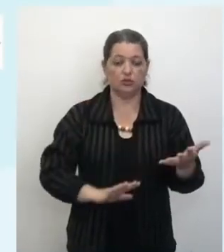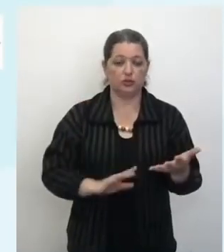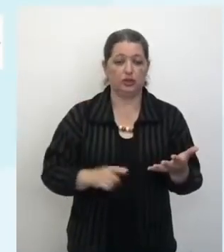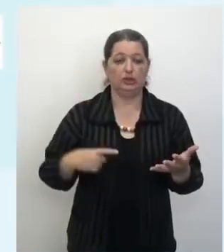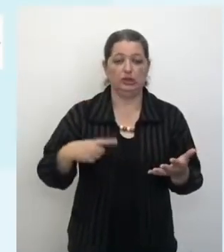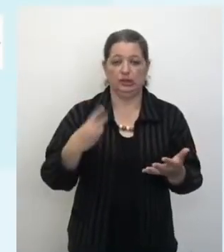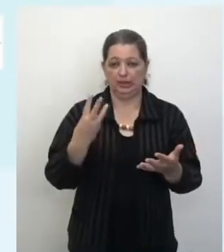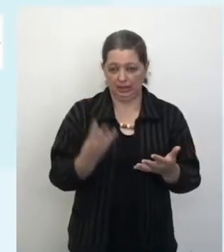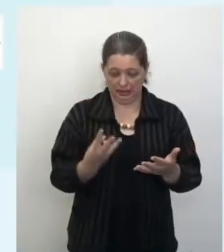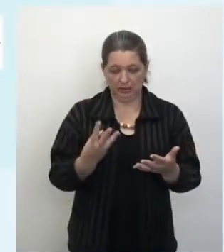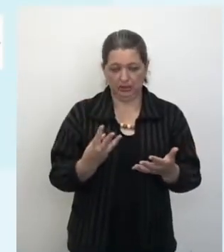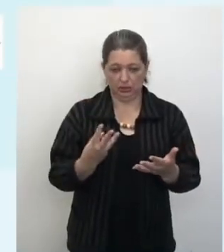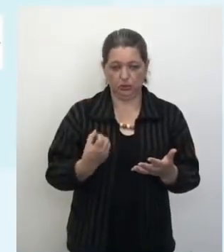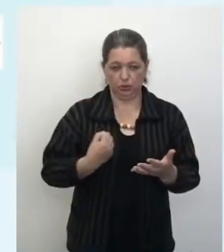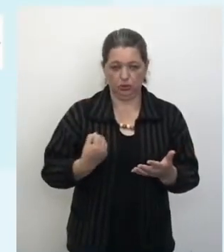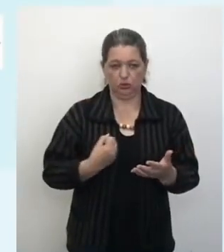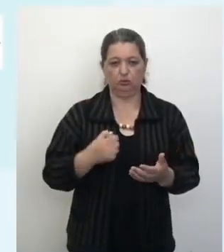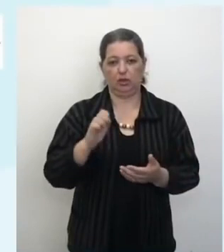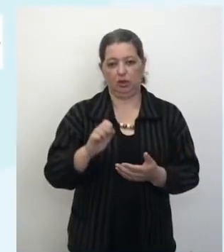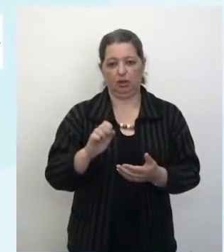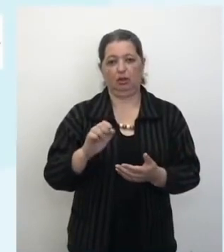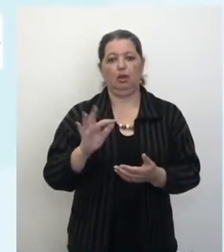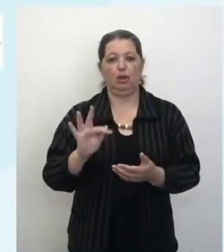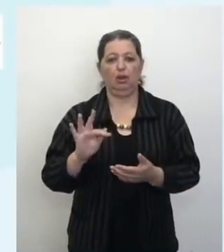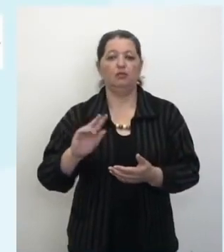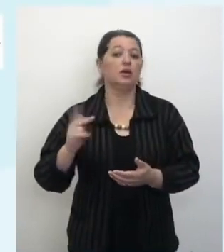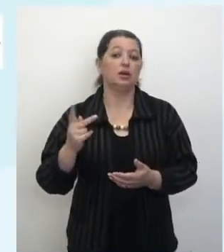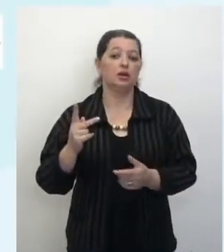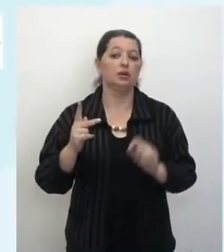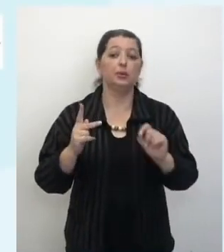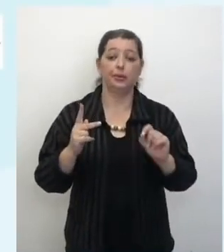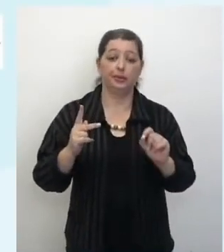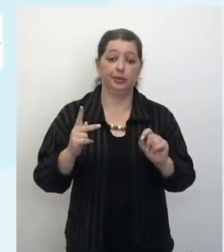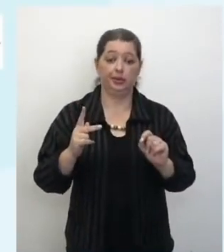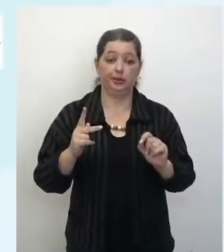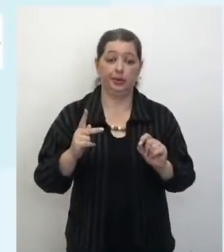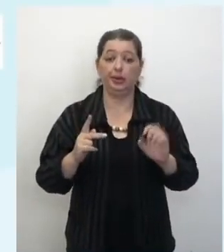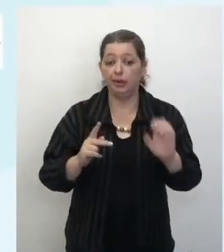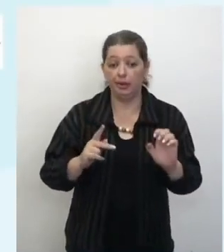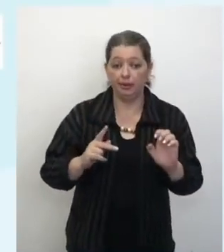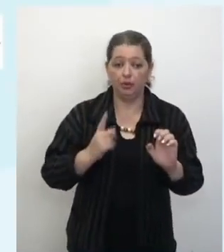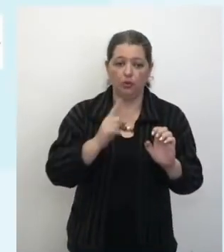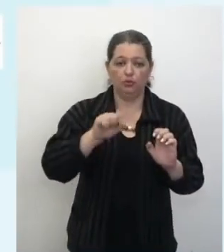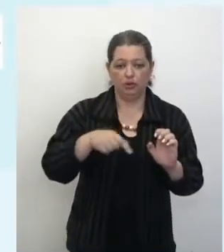números aí, o E, o F e o H. Quem que é o E, ó?